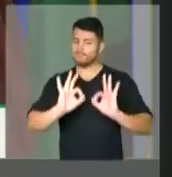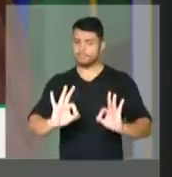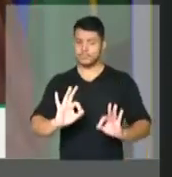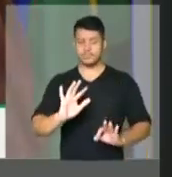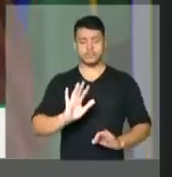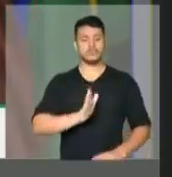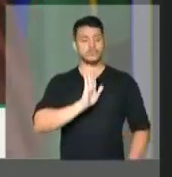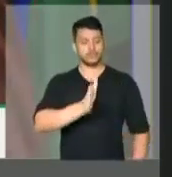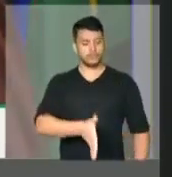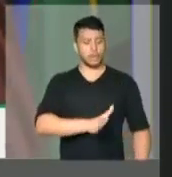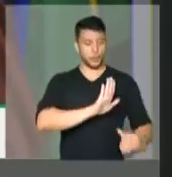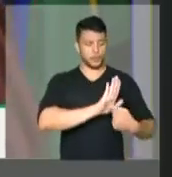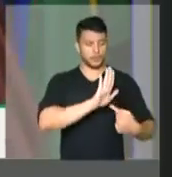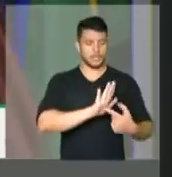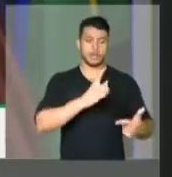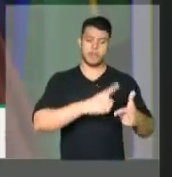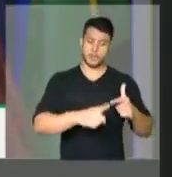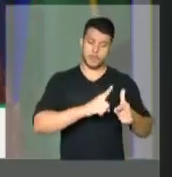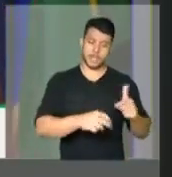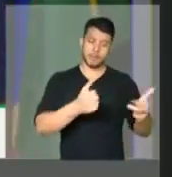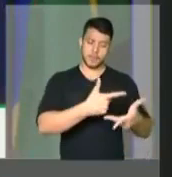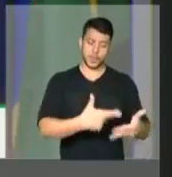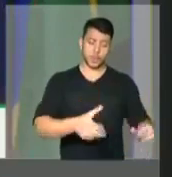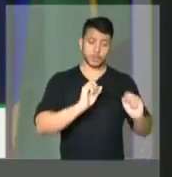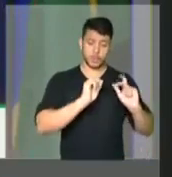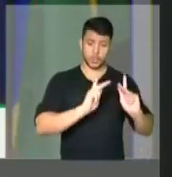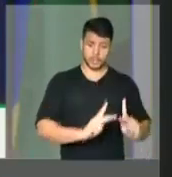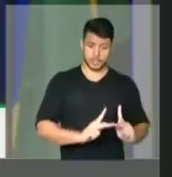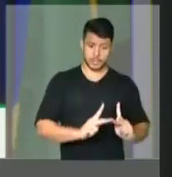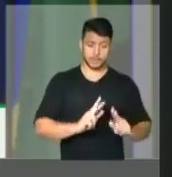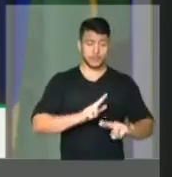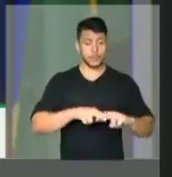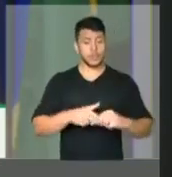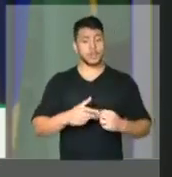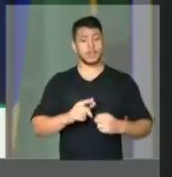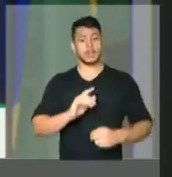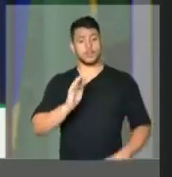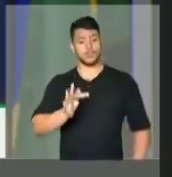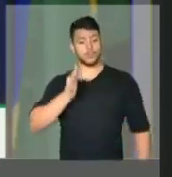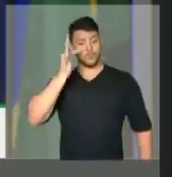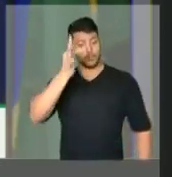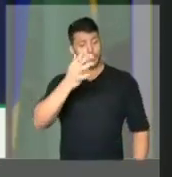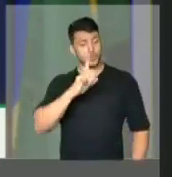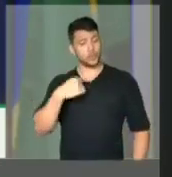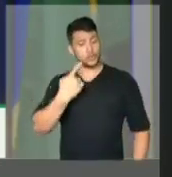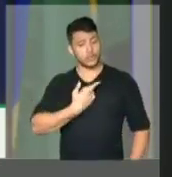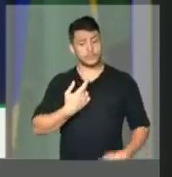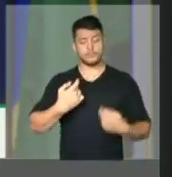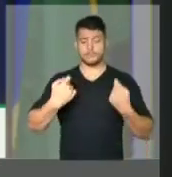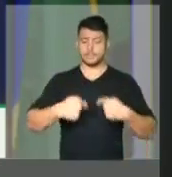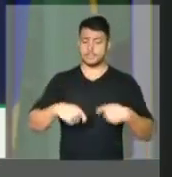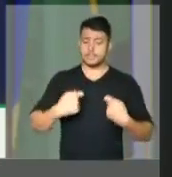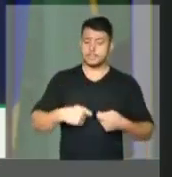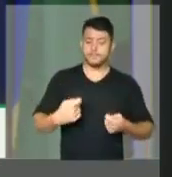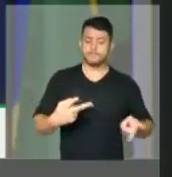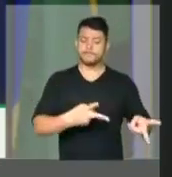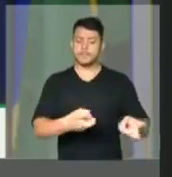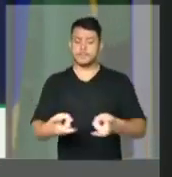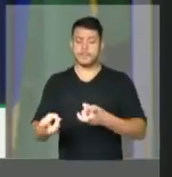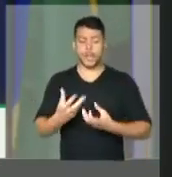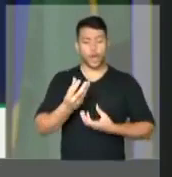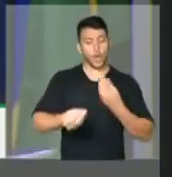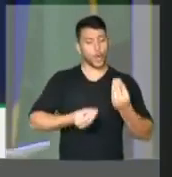as situações complicadas que o Brasil enfrenta, para que, em uma crítica construtiva, possa olhar para as suas mulheres